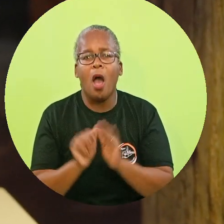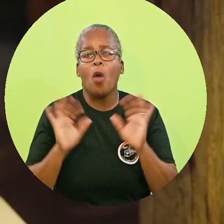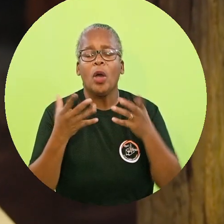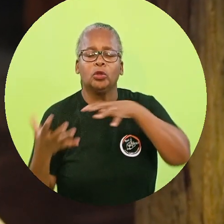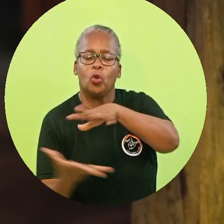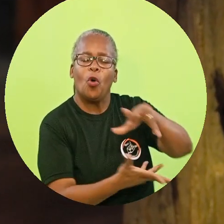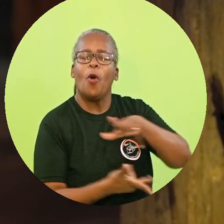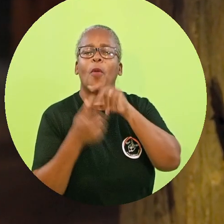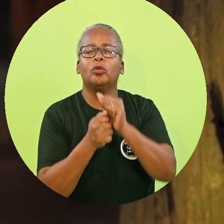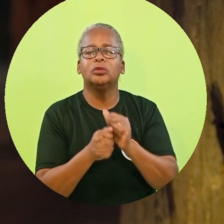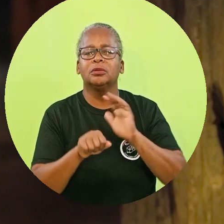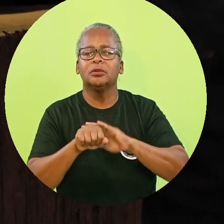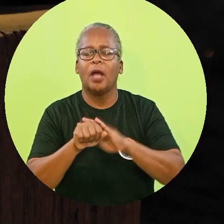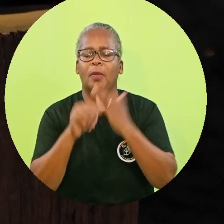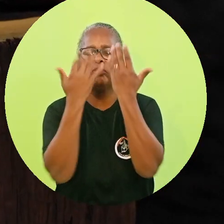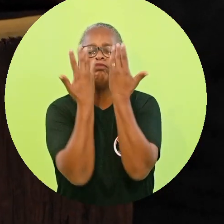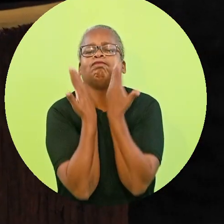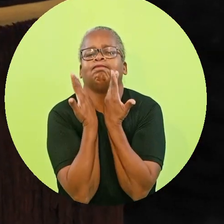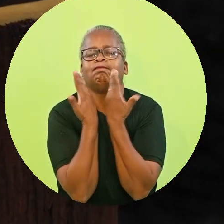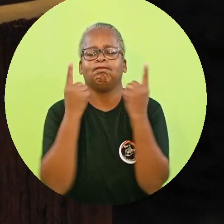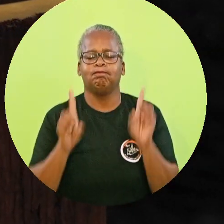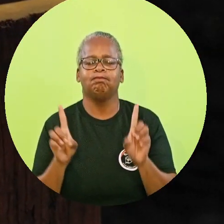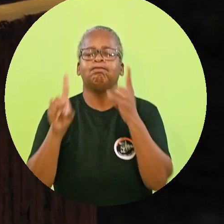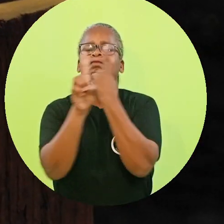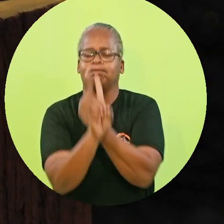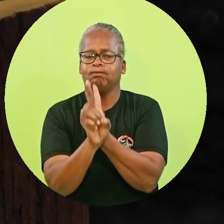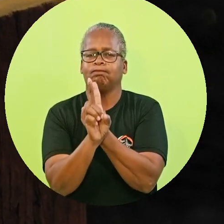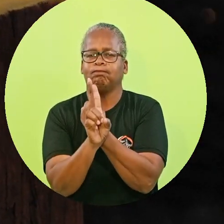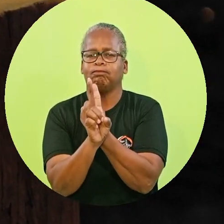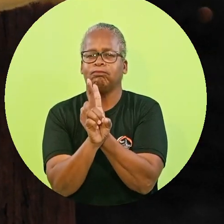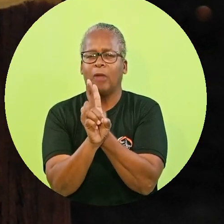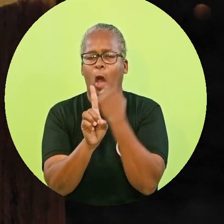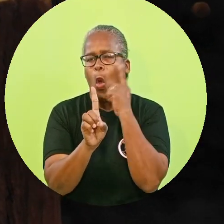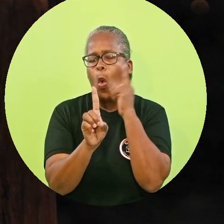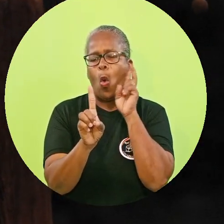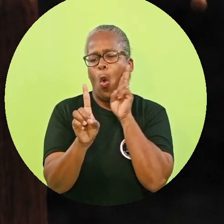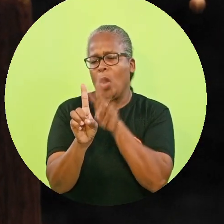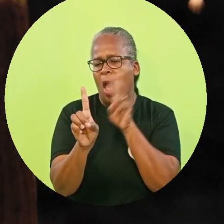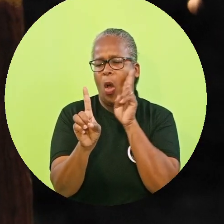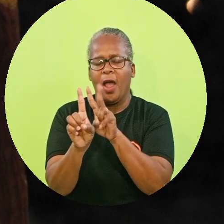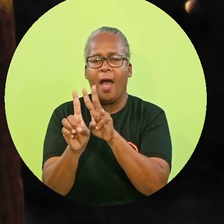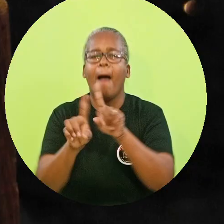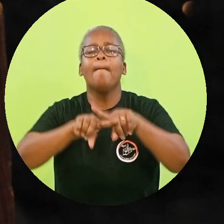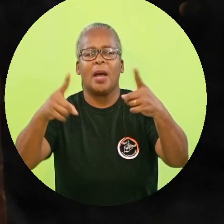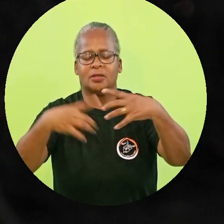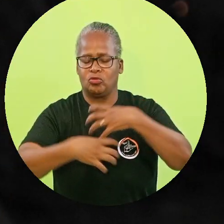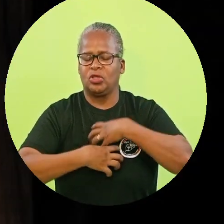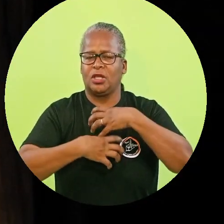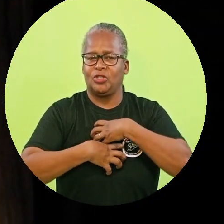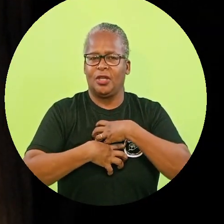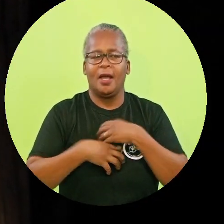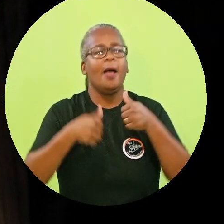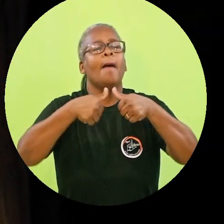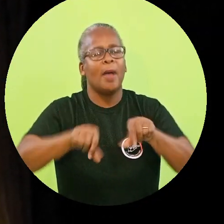costas, que se recusam a se olhar, mas que nunca deixam de se sentir? No fim, a obra não questiona a origem,